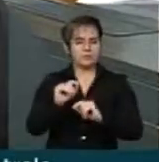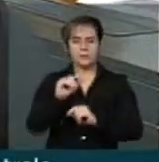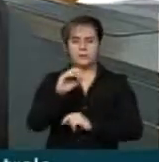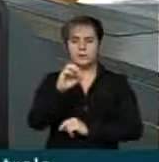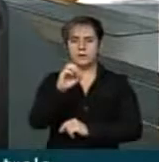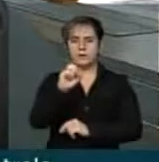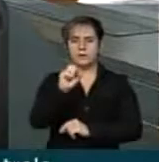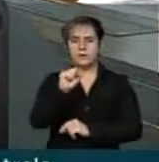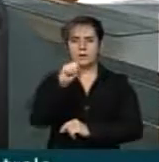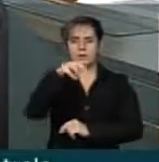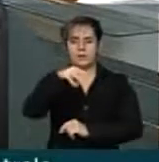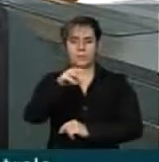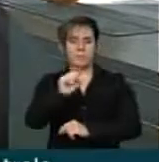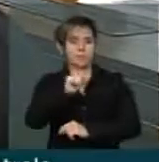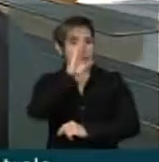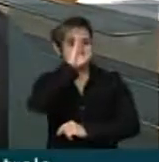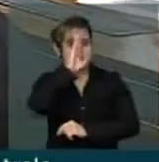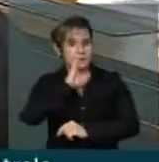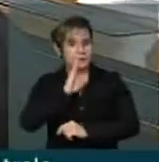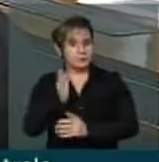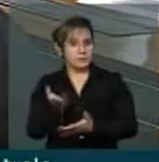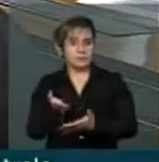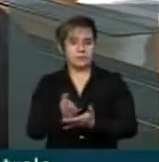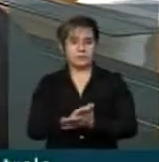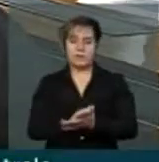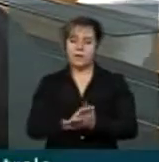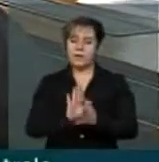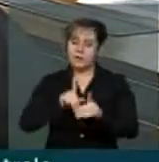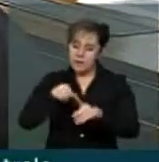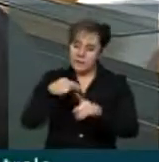SMS gratuito. É mais um foco